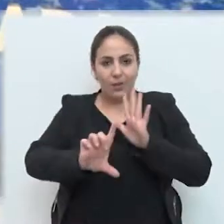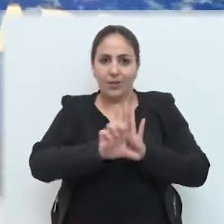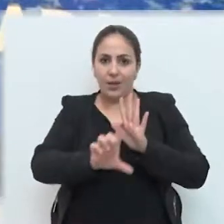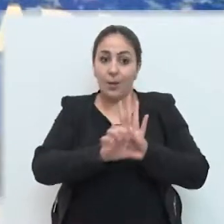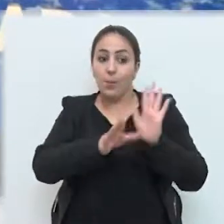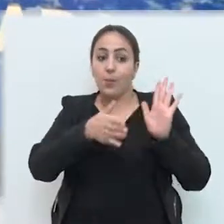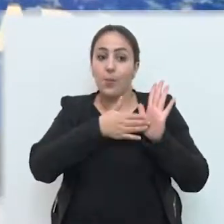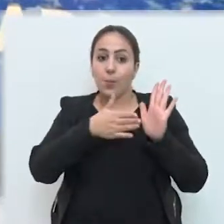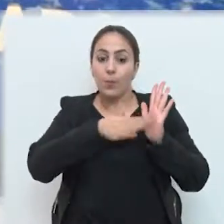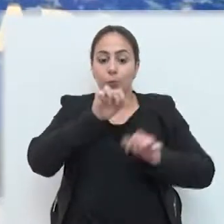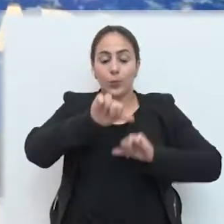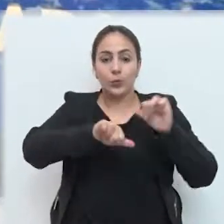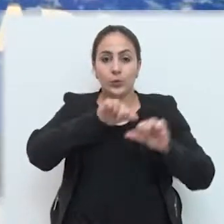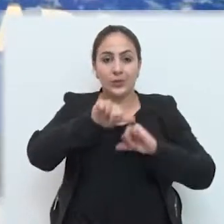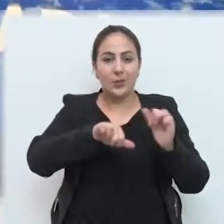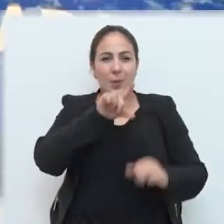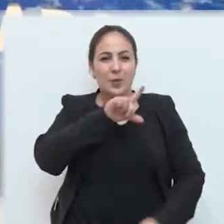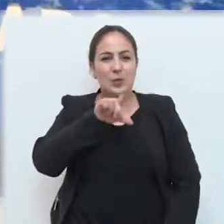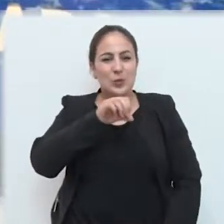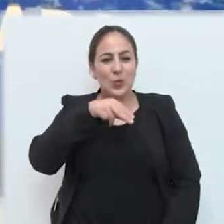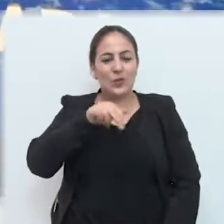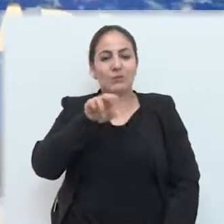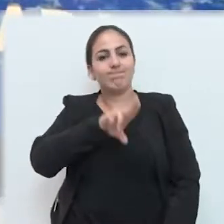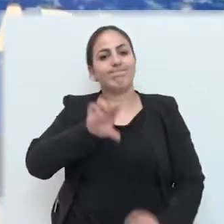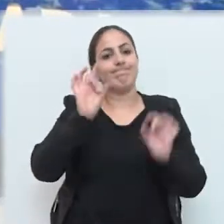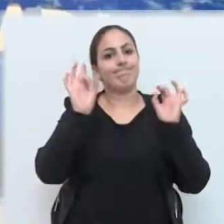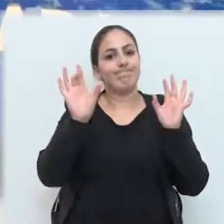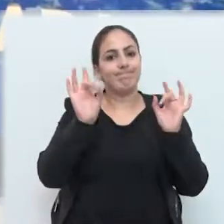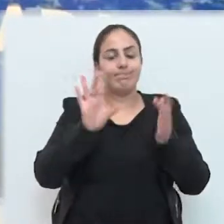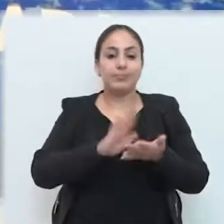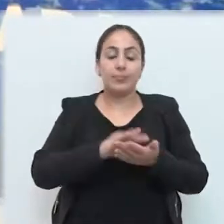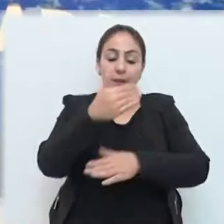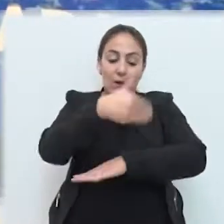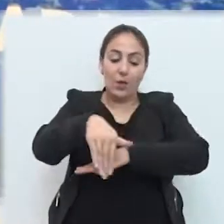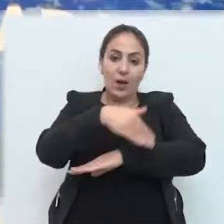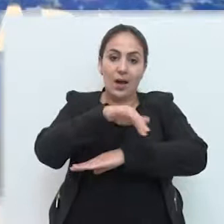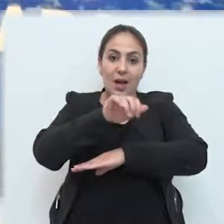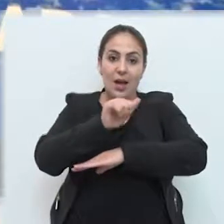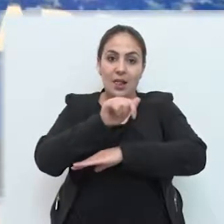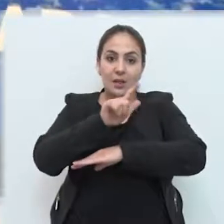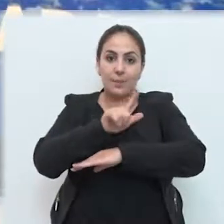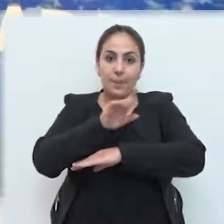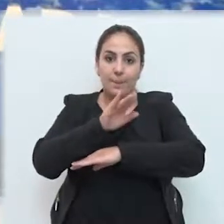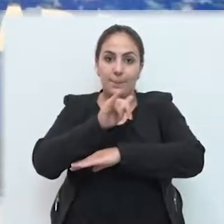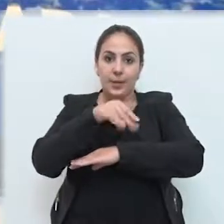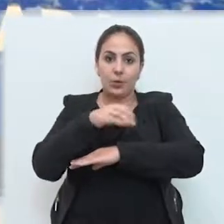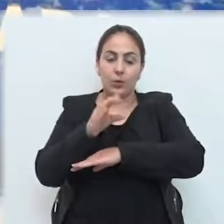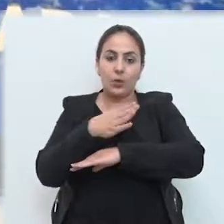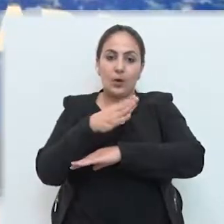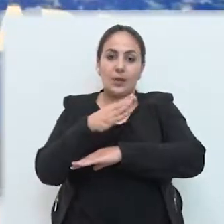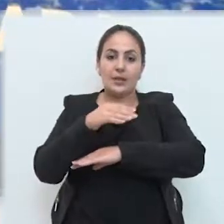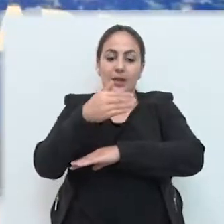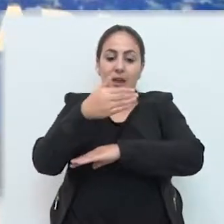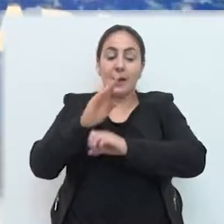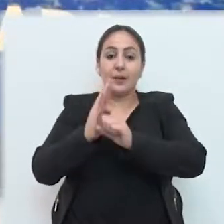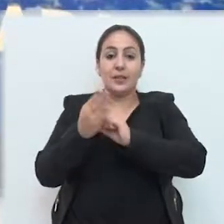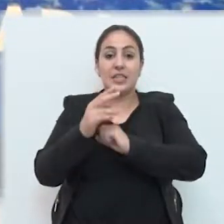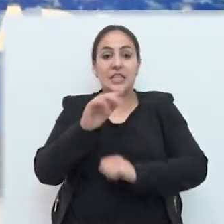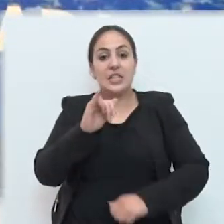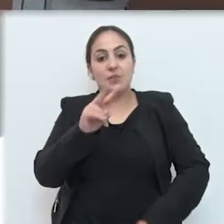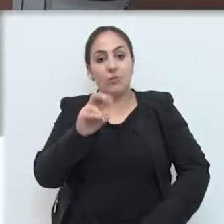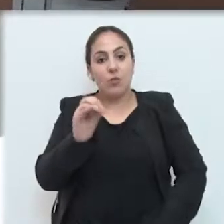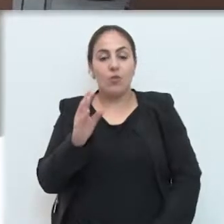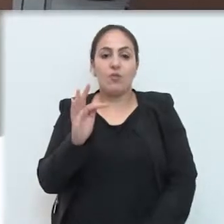de lei propondo alterações em uma zona de uso especial, na Rua Albino Lazarete, na Vila Ivo